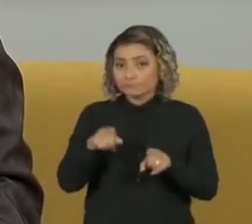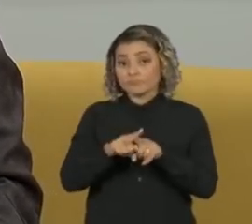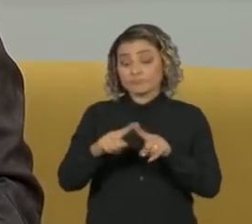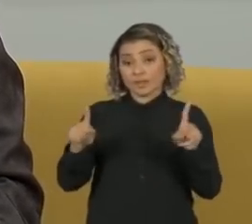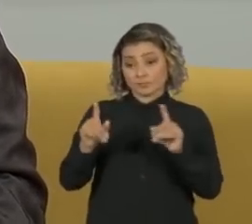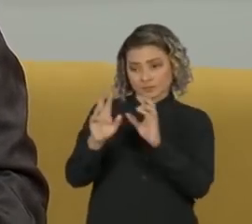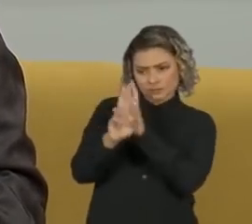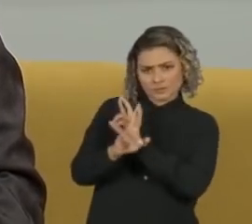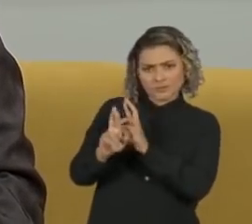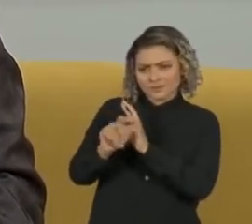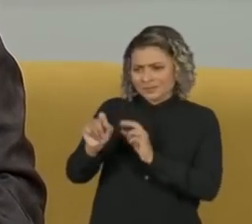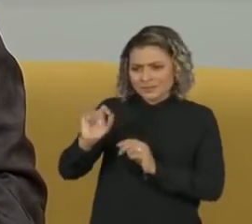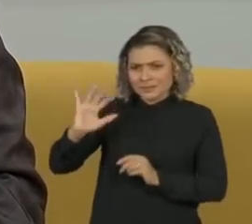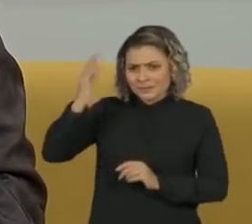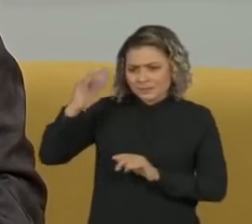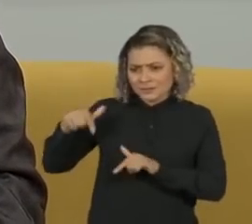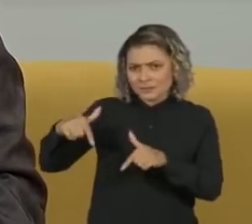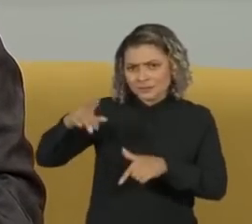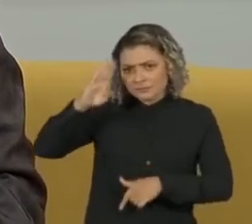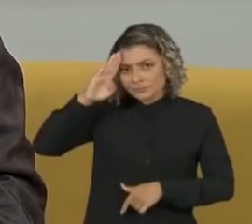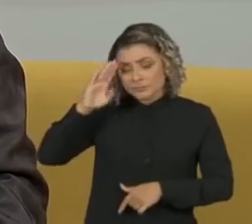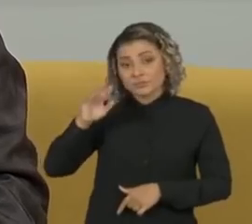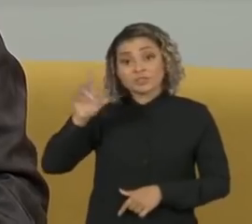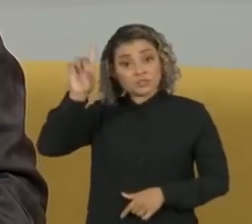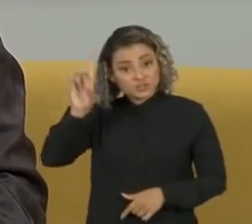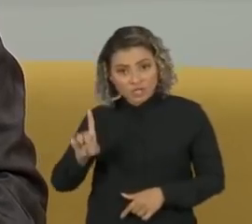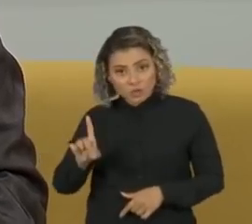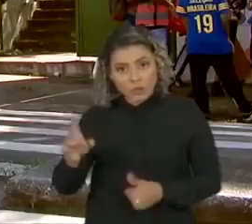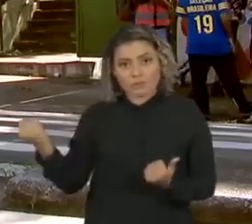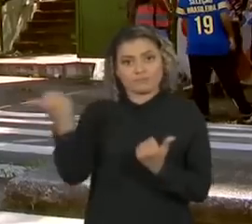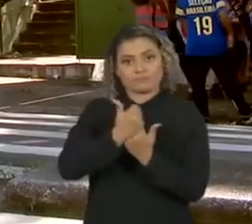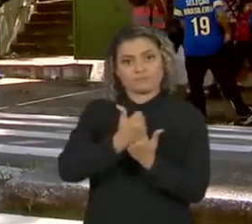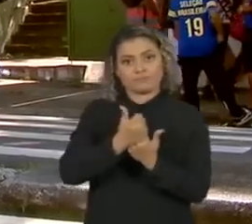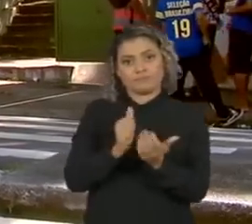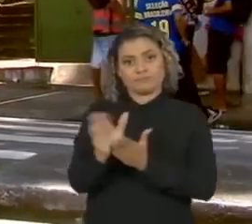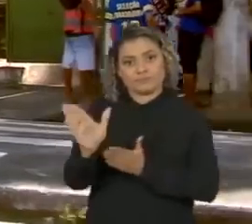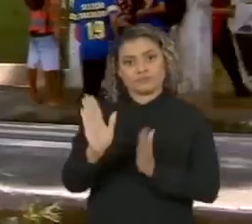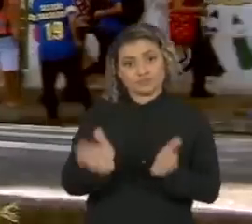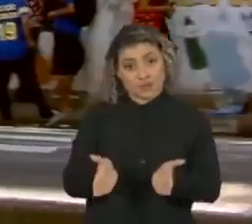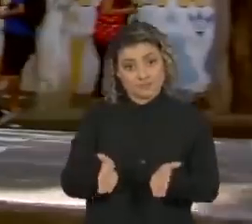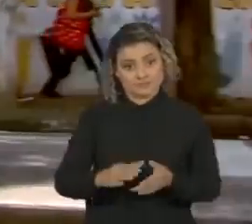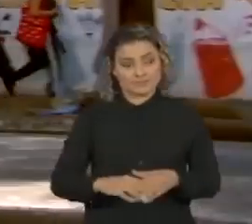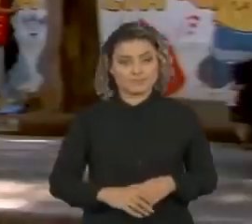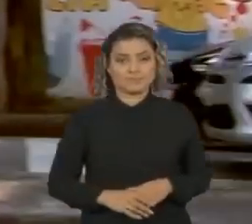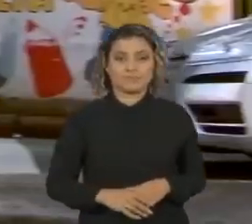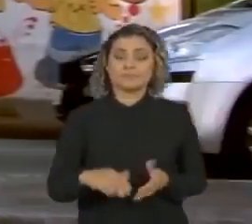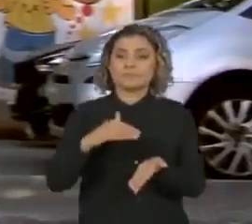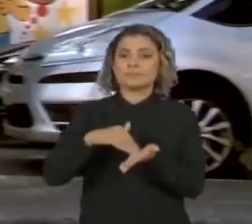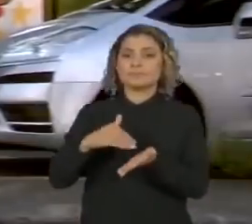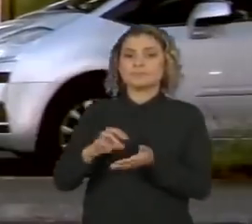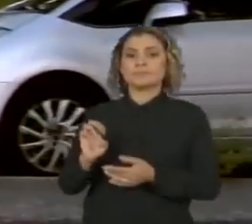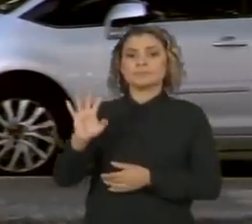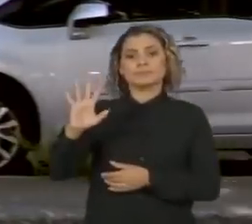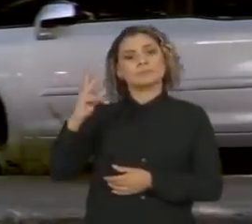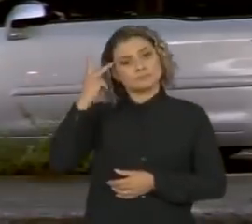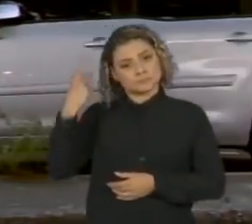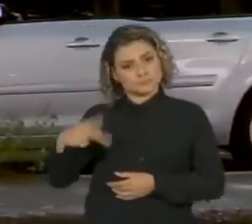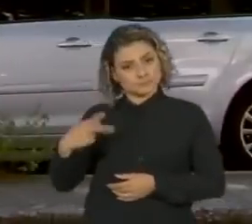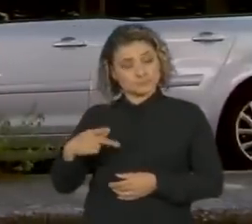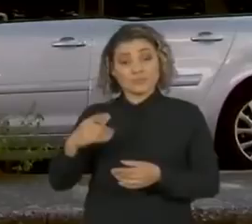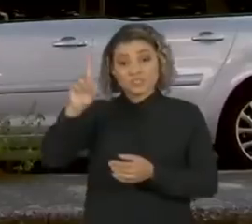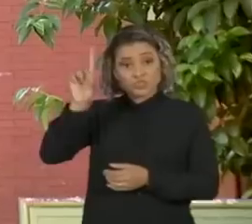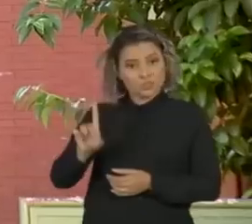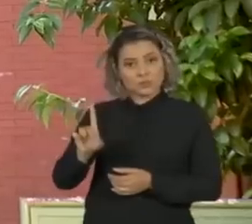dos militares, a diretora da escola já não está mais no cargo. Segundo a Secretaria Estadual de Educação de São Paulo, a diretora